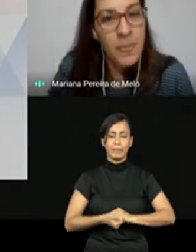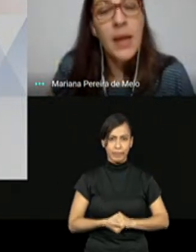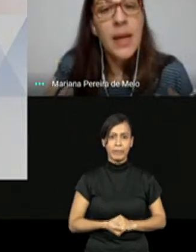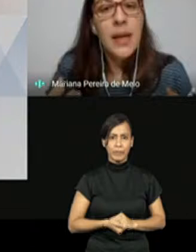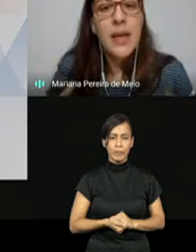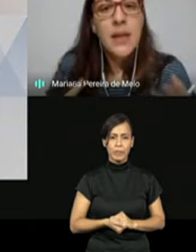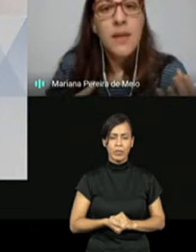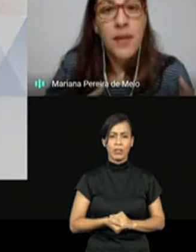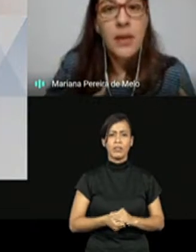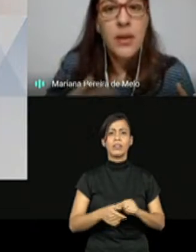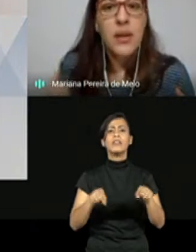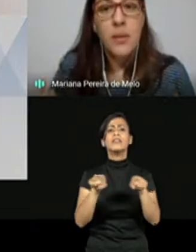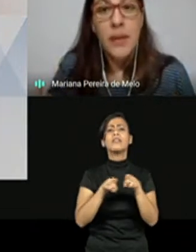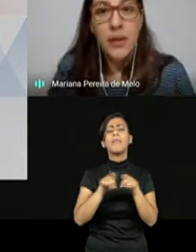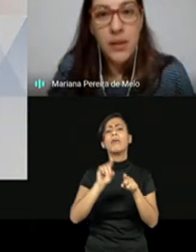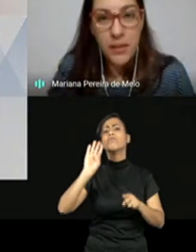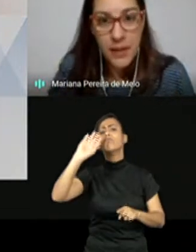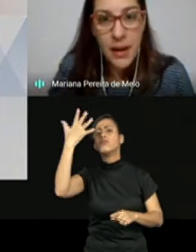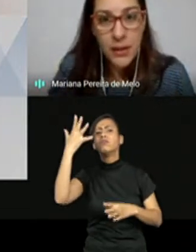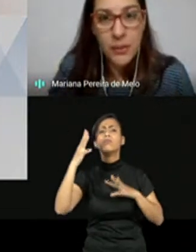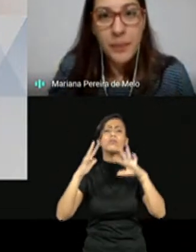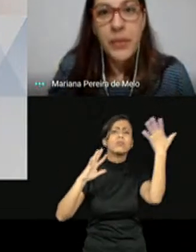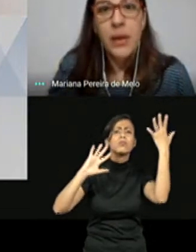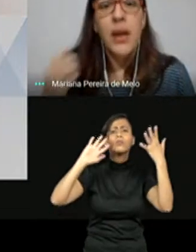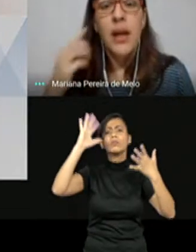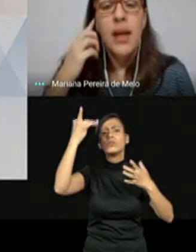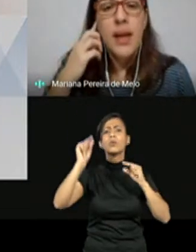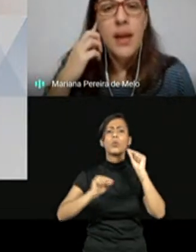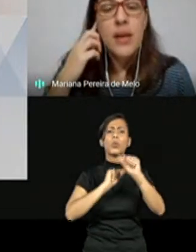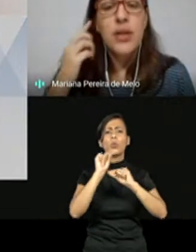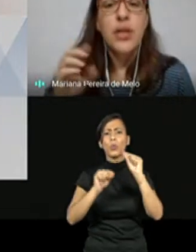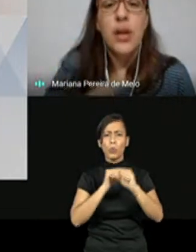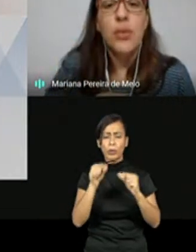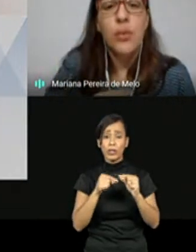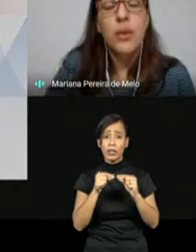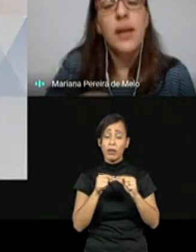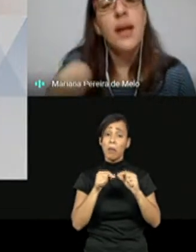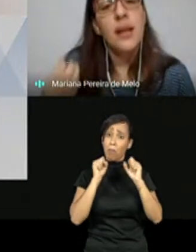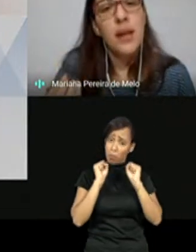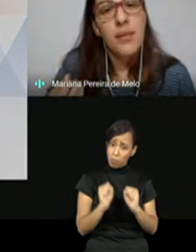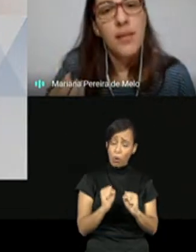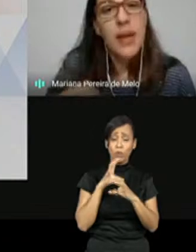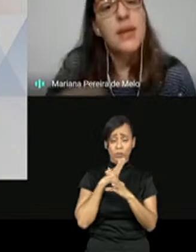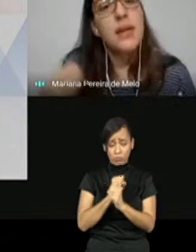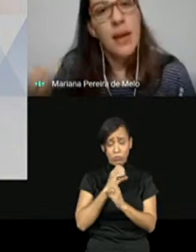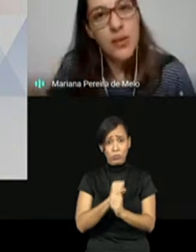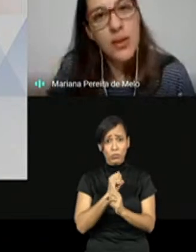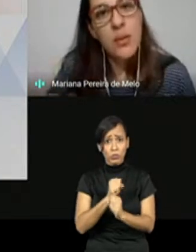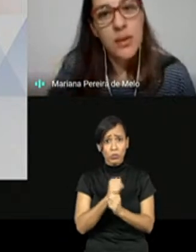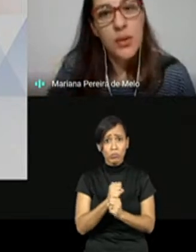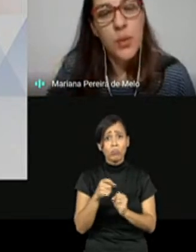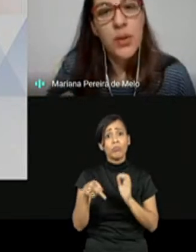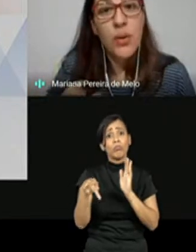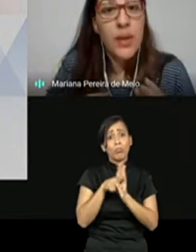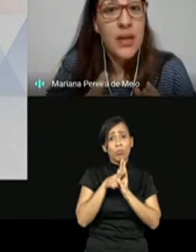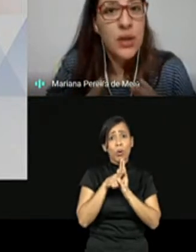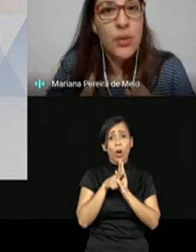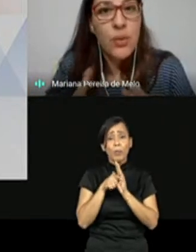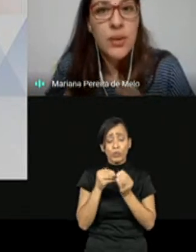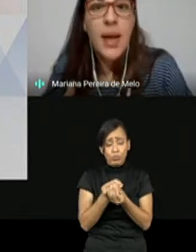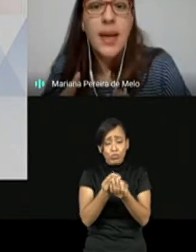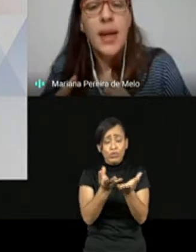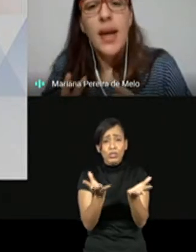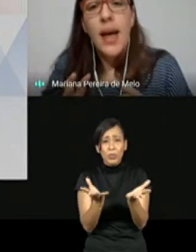né? E esse evento em determinado intervalo, a gente calcula através da distribuição de Poisson e a